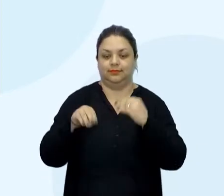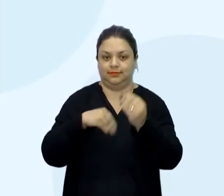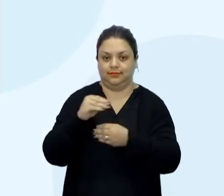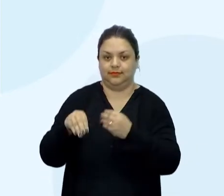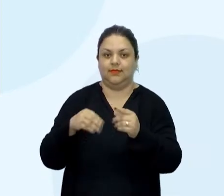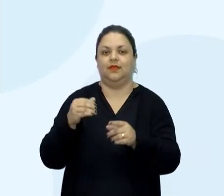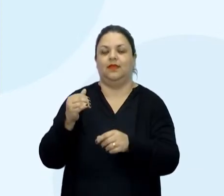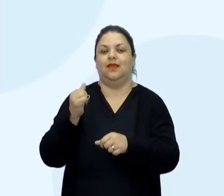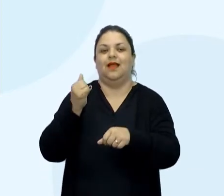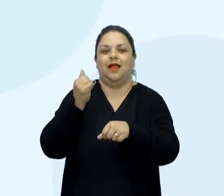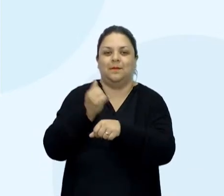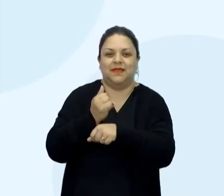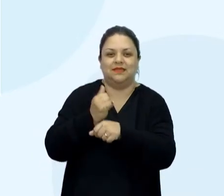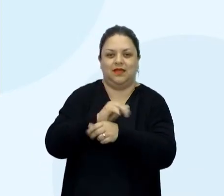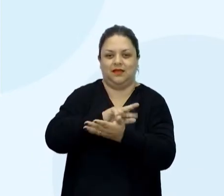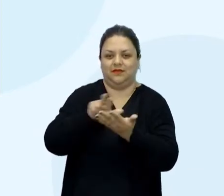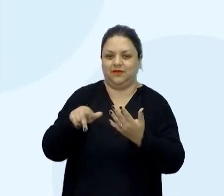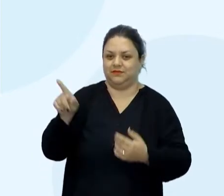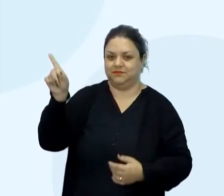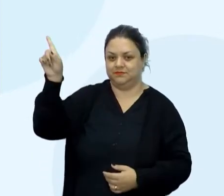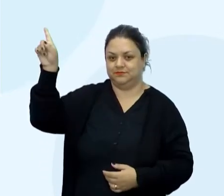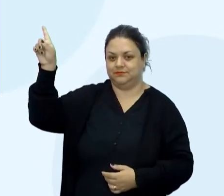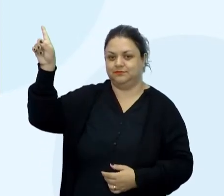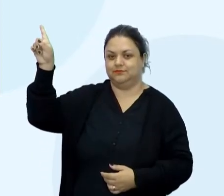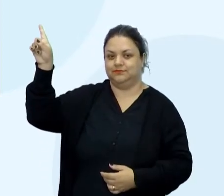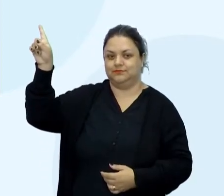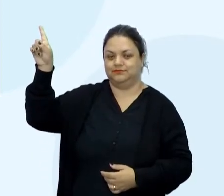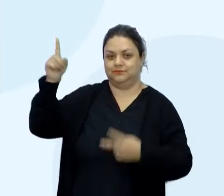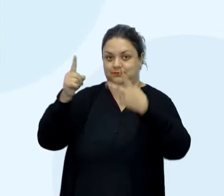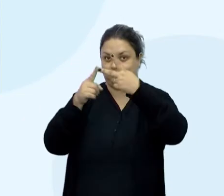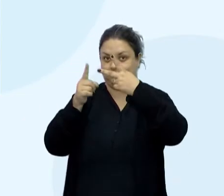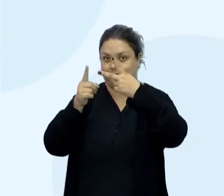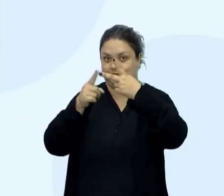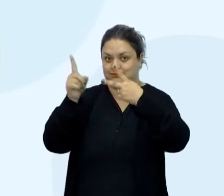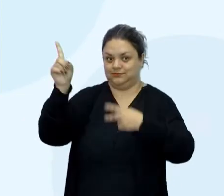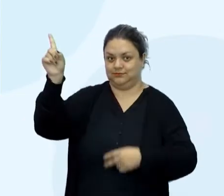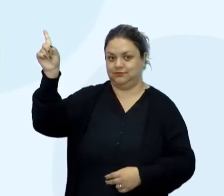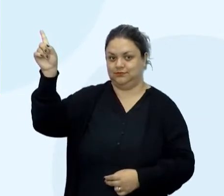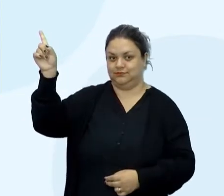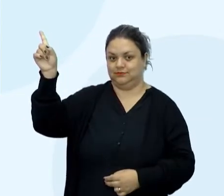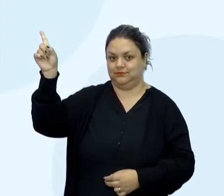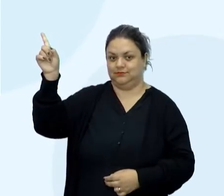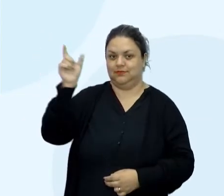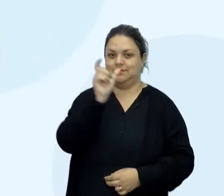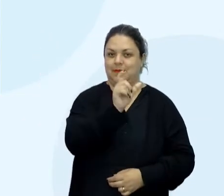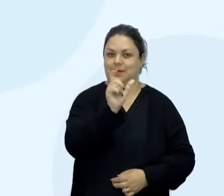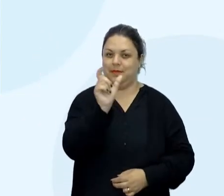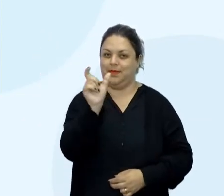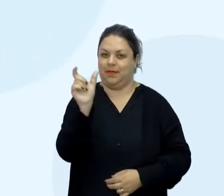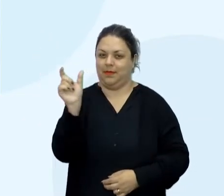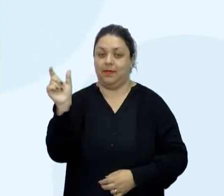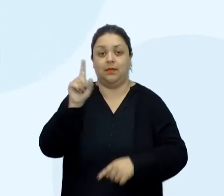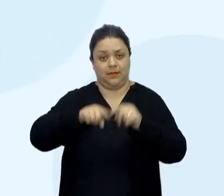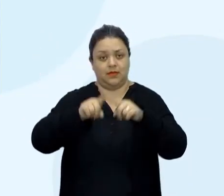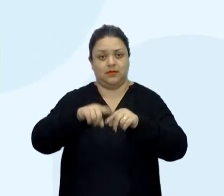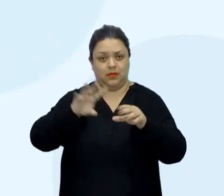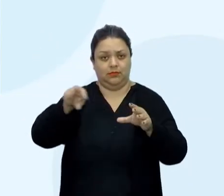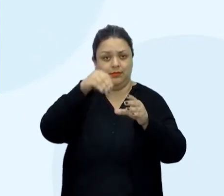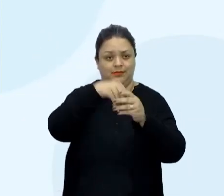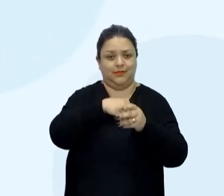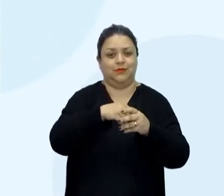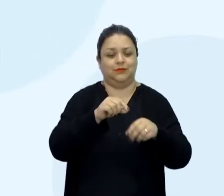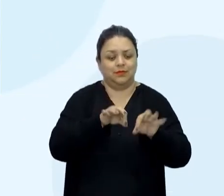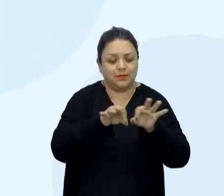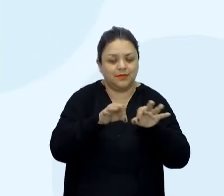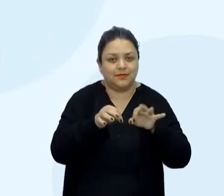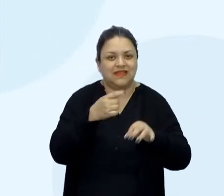por exemplo alumínio, cálcio, lítio, magnésio, sódio, tá? E outras substâncias não metálicas, como